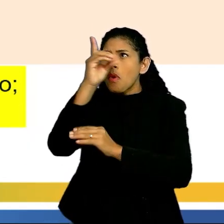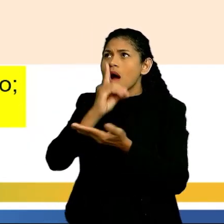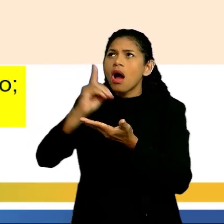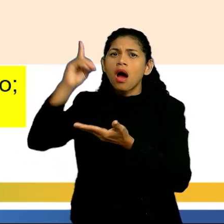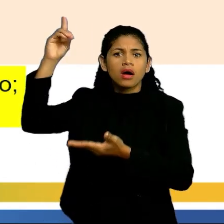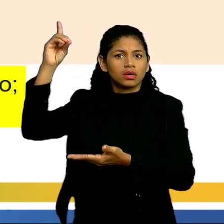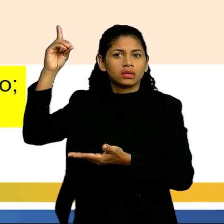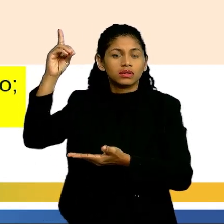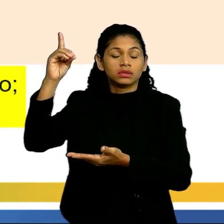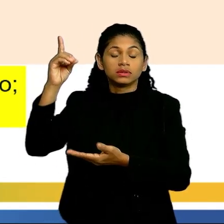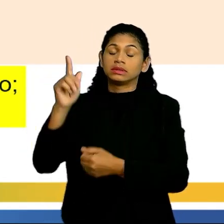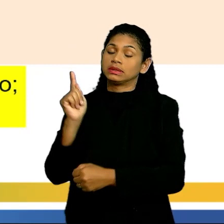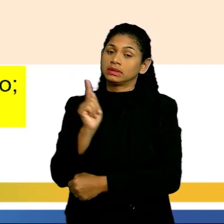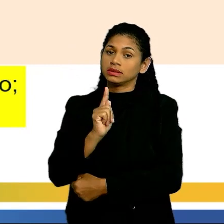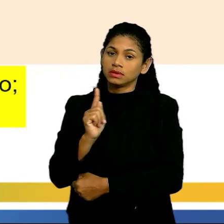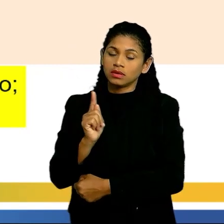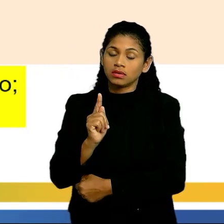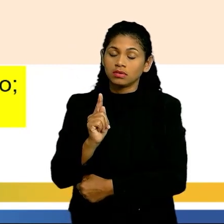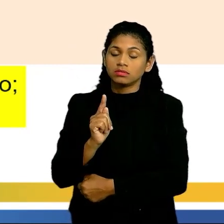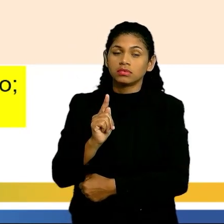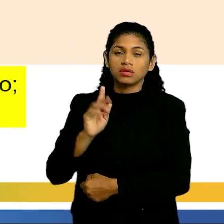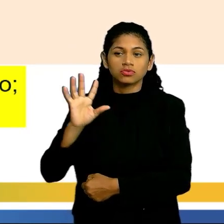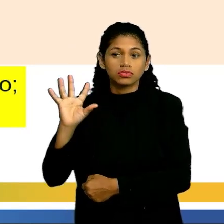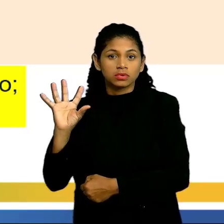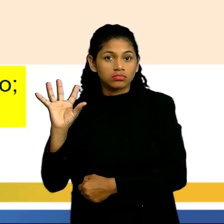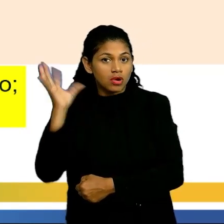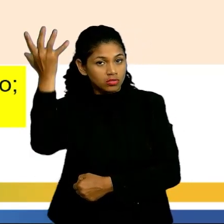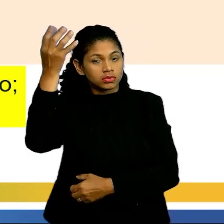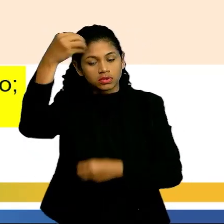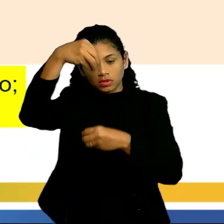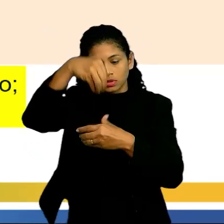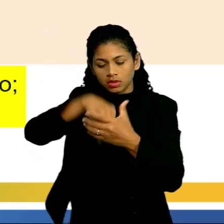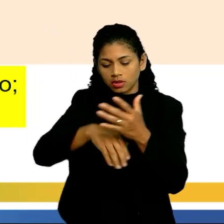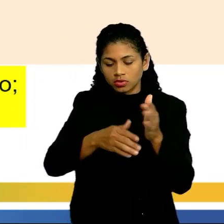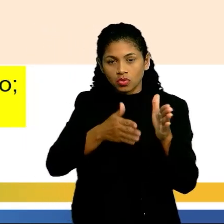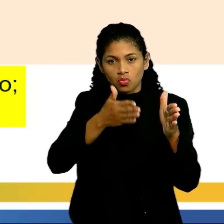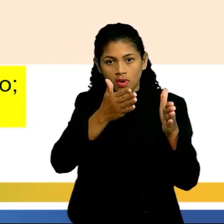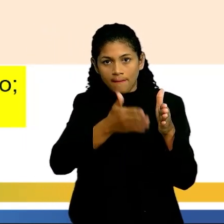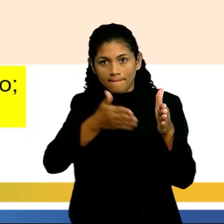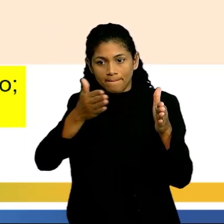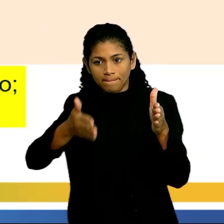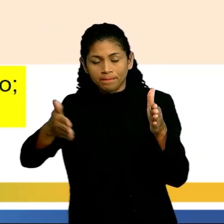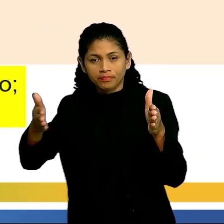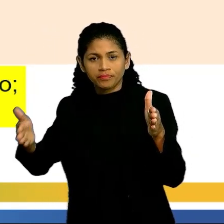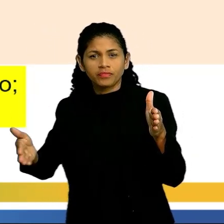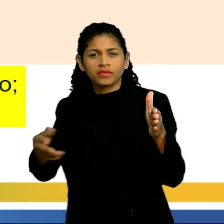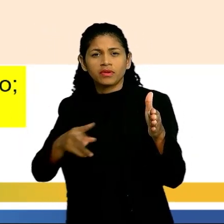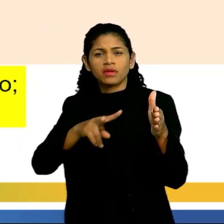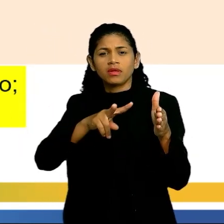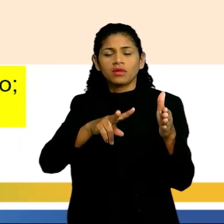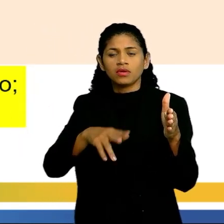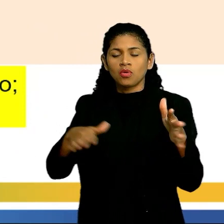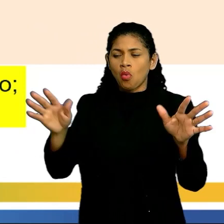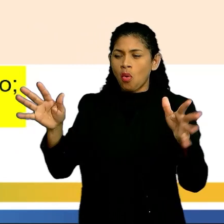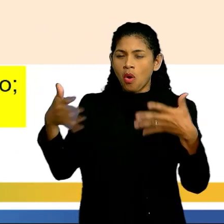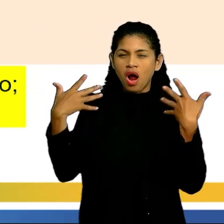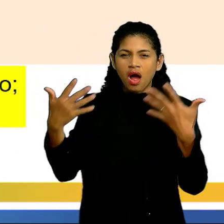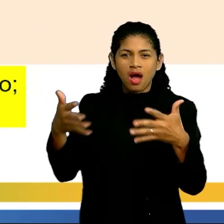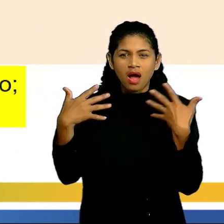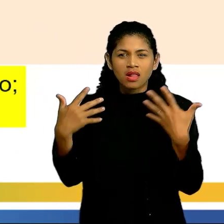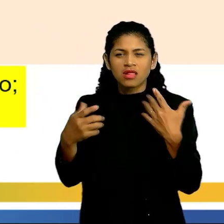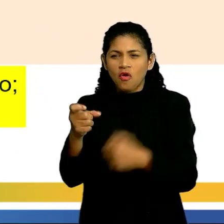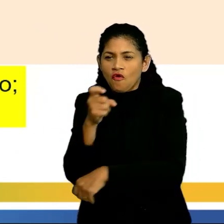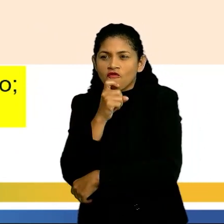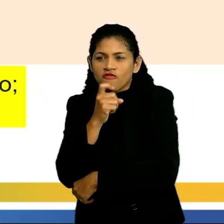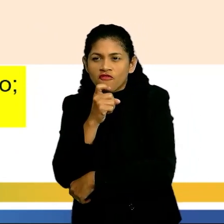coisas vão acontecendo, algumas coisas vão acontecendo dentro de uma ordem, como verão, inverno, outono, primavera, mas quando é que o